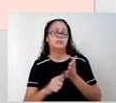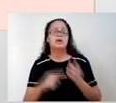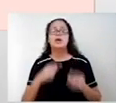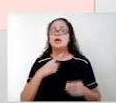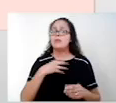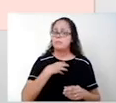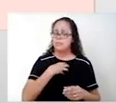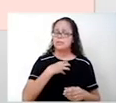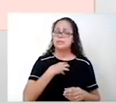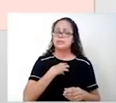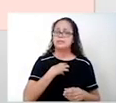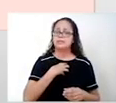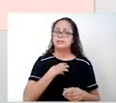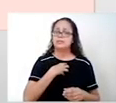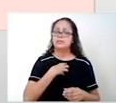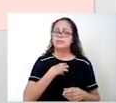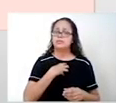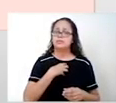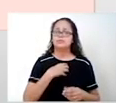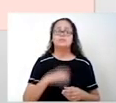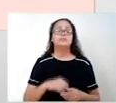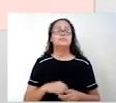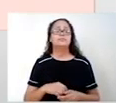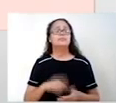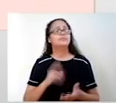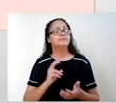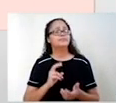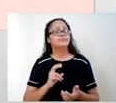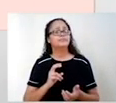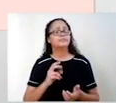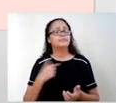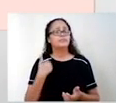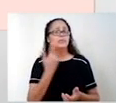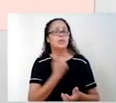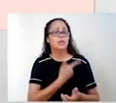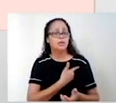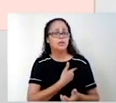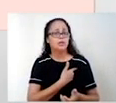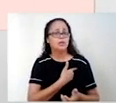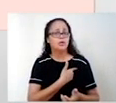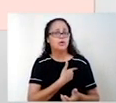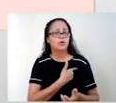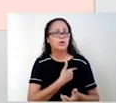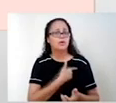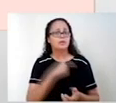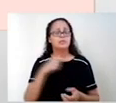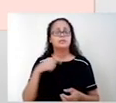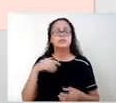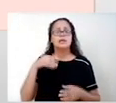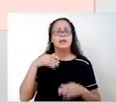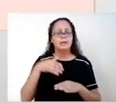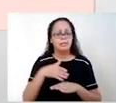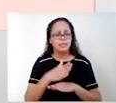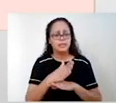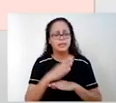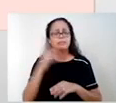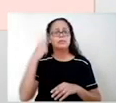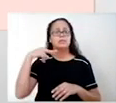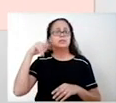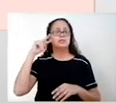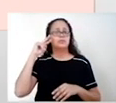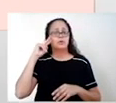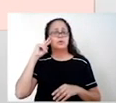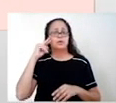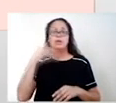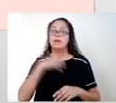tenha sentido, vai fazer com que tenha coerência e vai fazer com que nós entremos naquela história, mesmo sabendo que aquilo